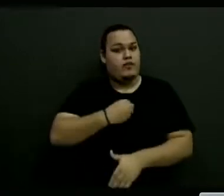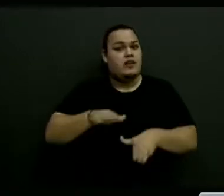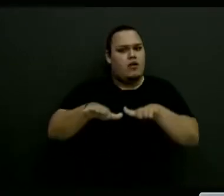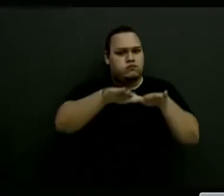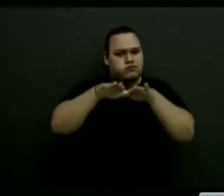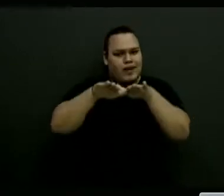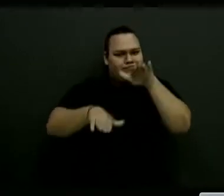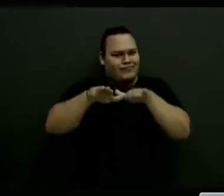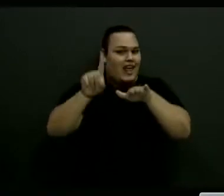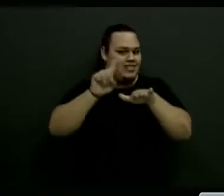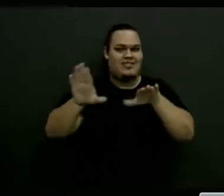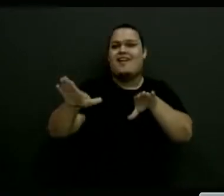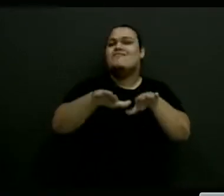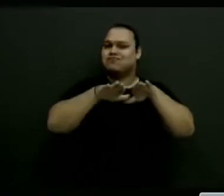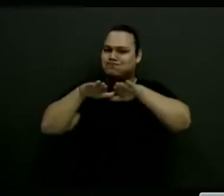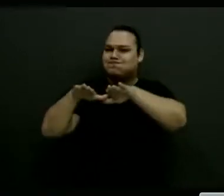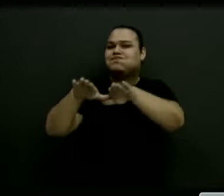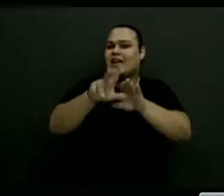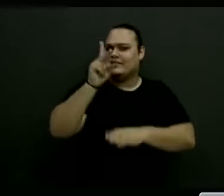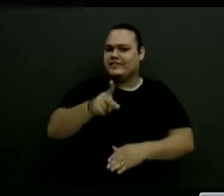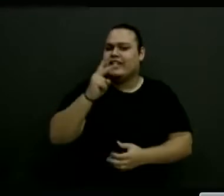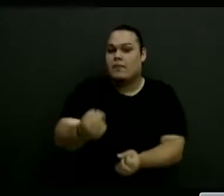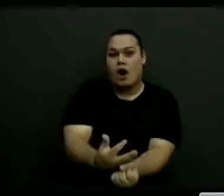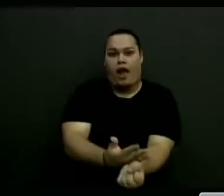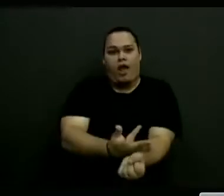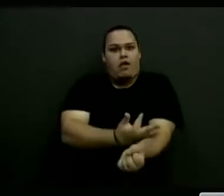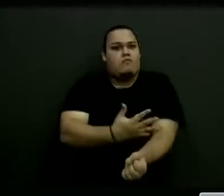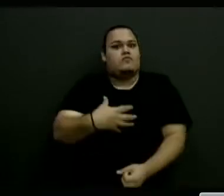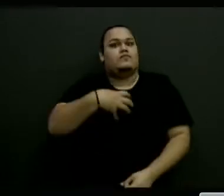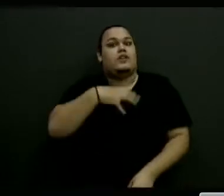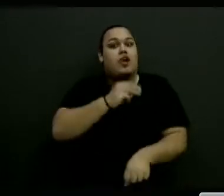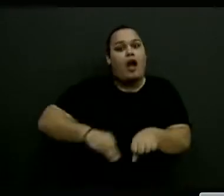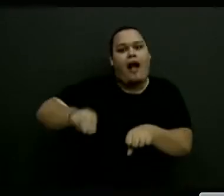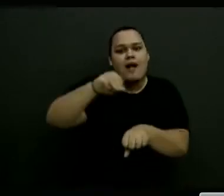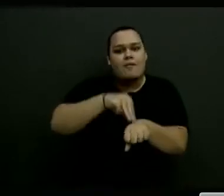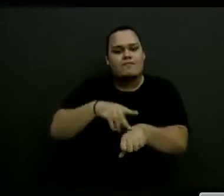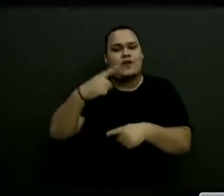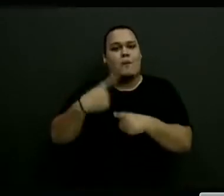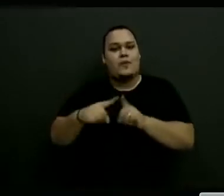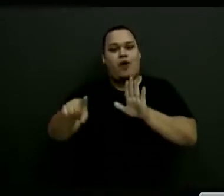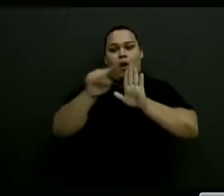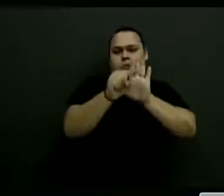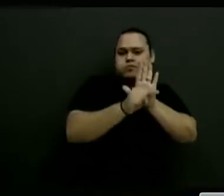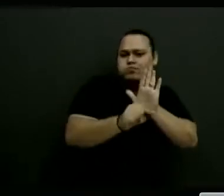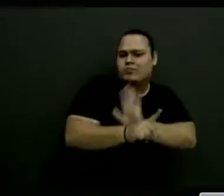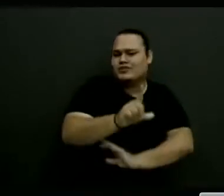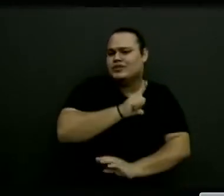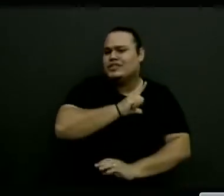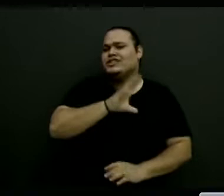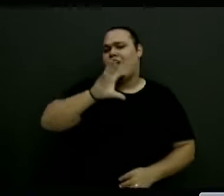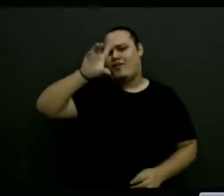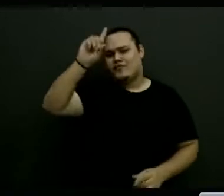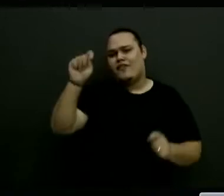e a sua real missão e a demanda desesperada das pessoas que tinham